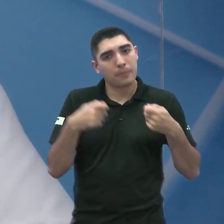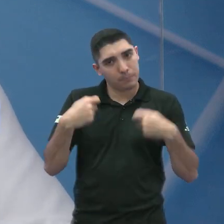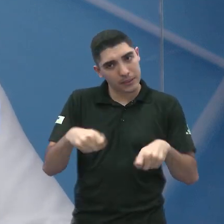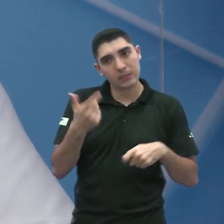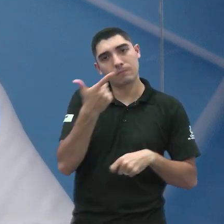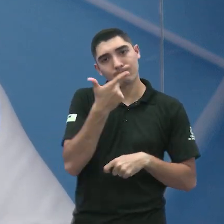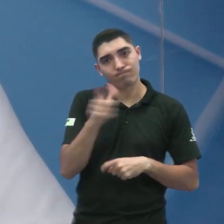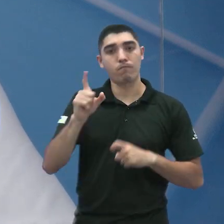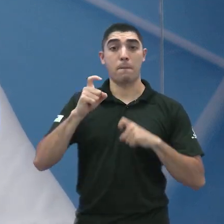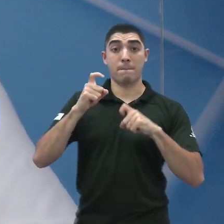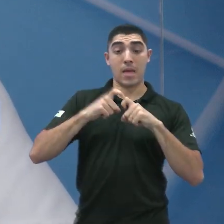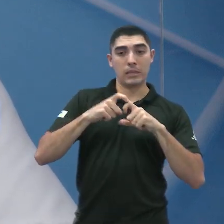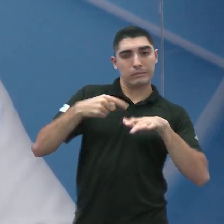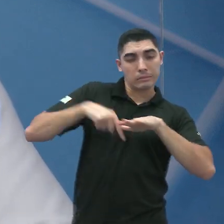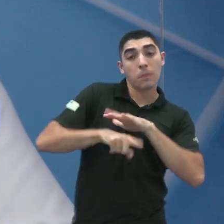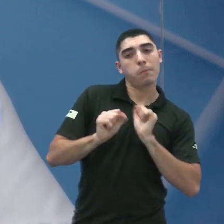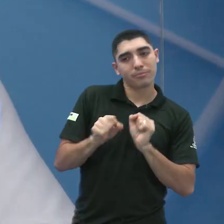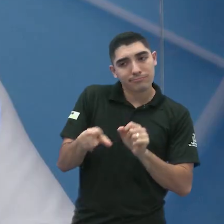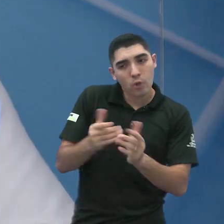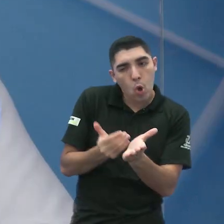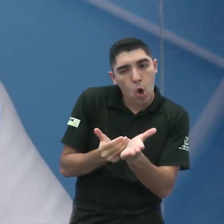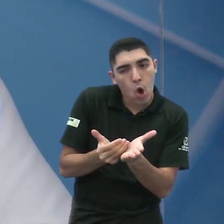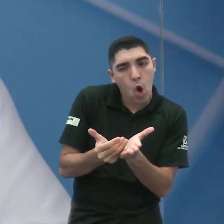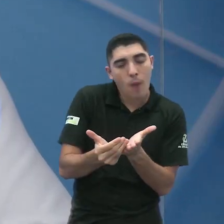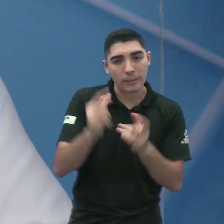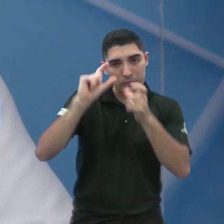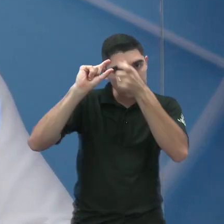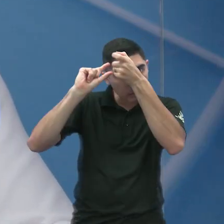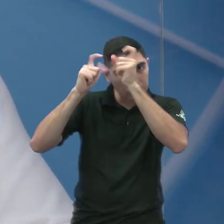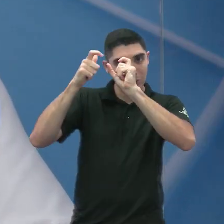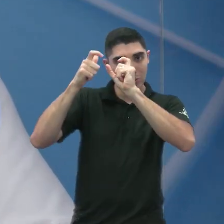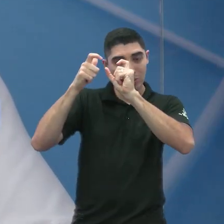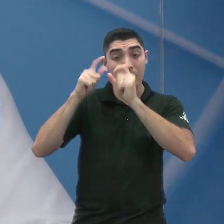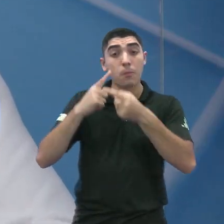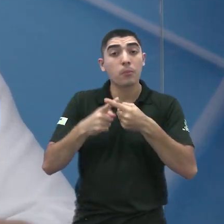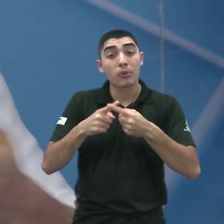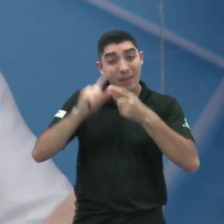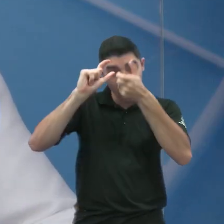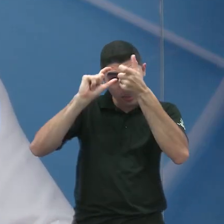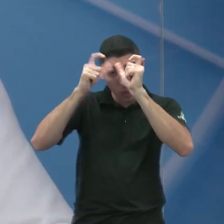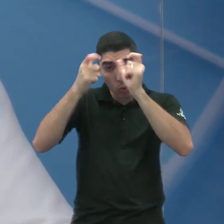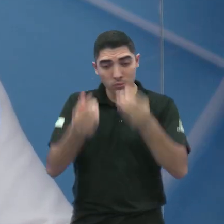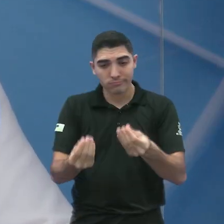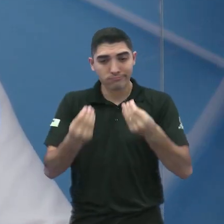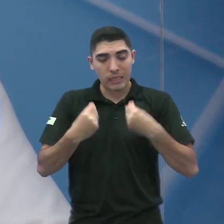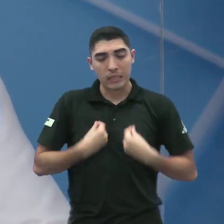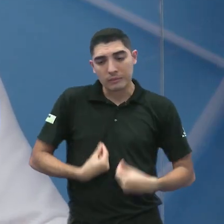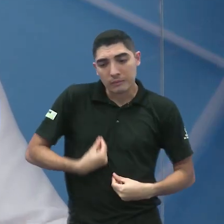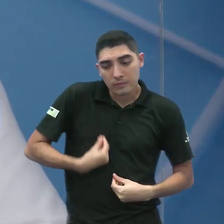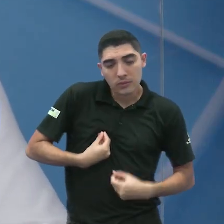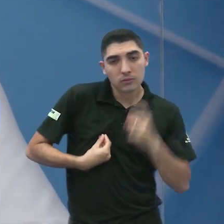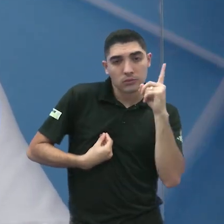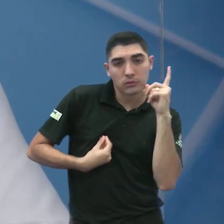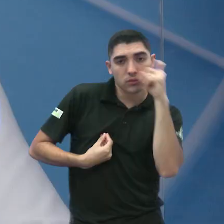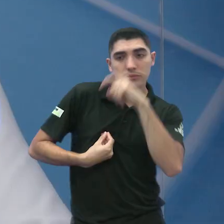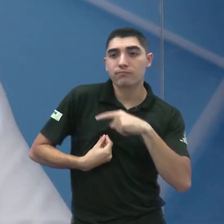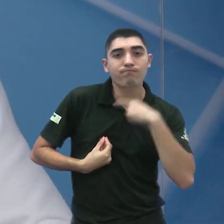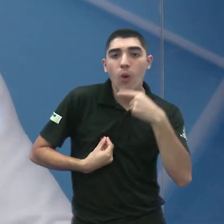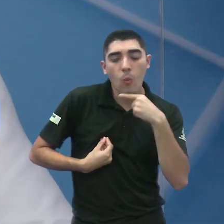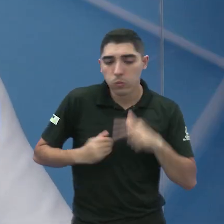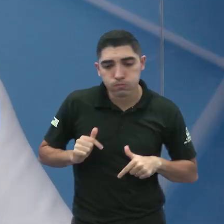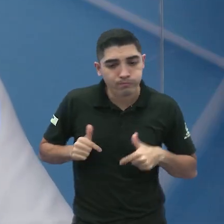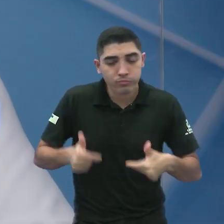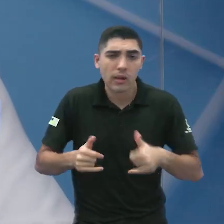avaliação mais aprofundada, porque pode ser um transtorno, né? Transtorno é aquilo que dificulta a gente no dia a dia a desempenhar nossas